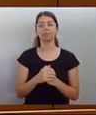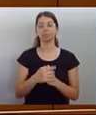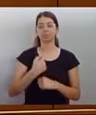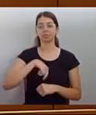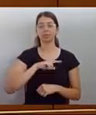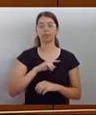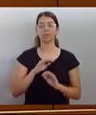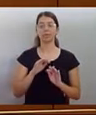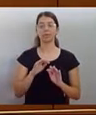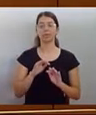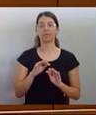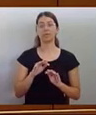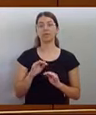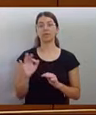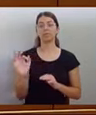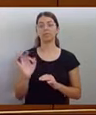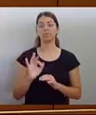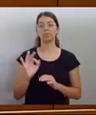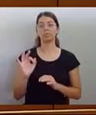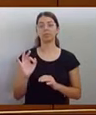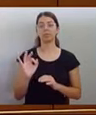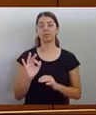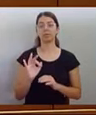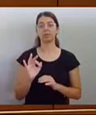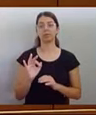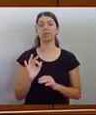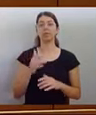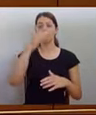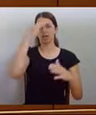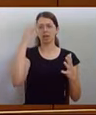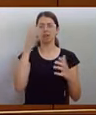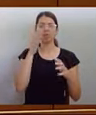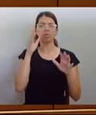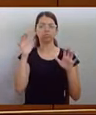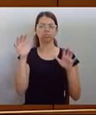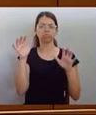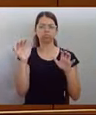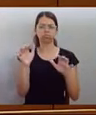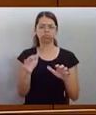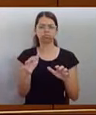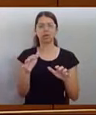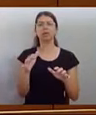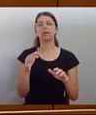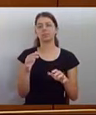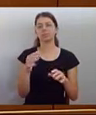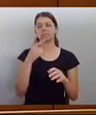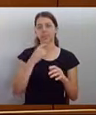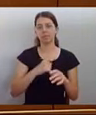da quarta vaga de calor intenso este ano